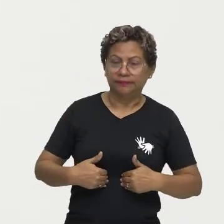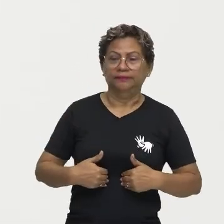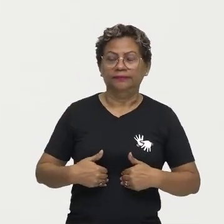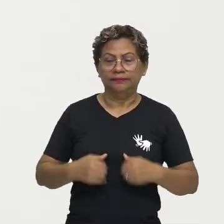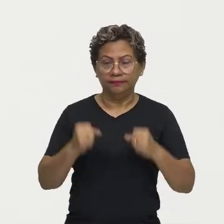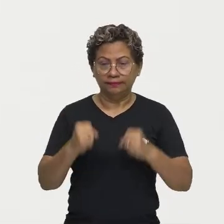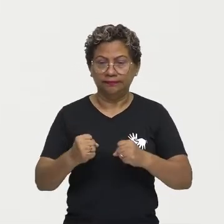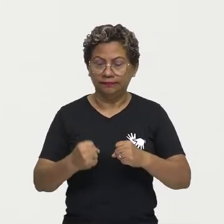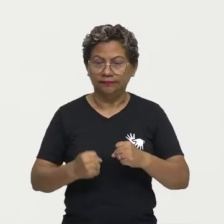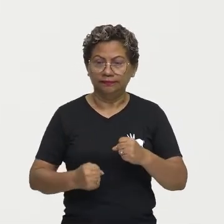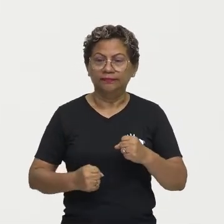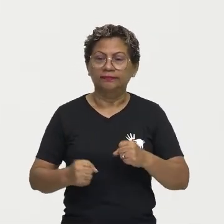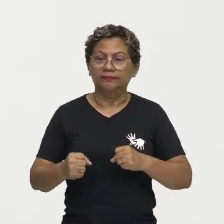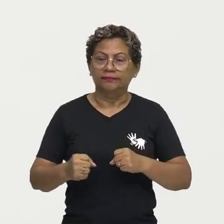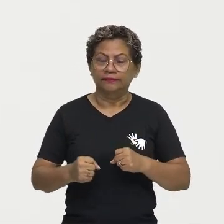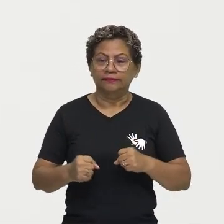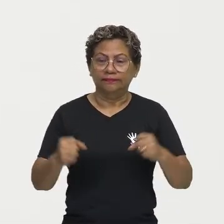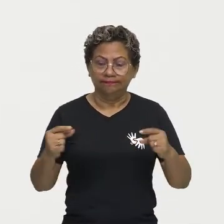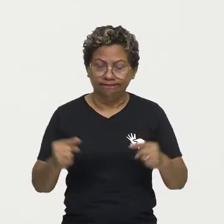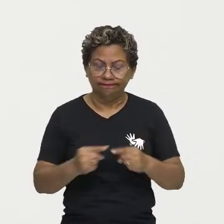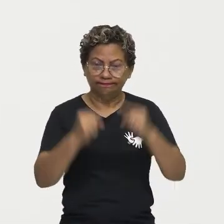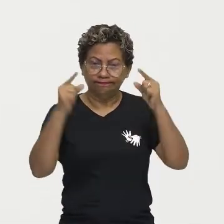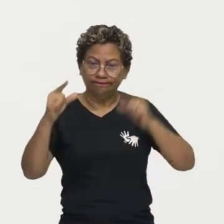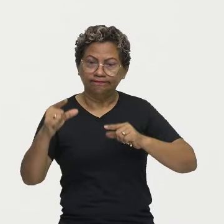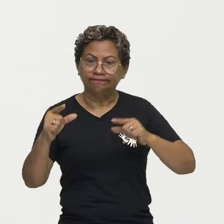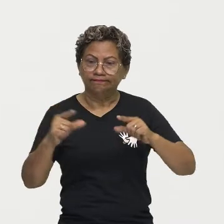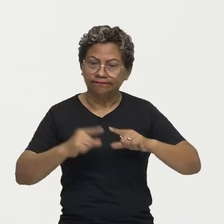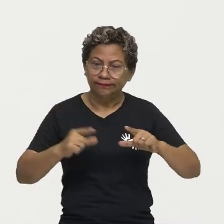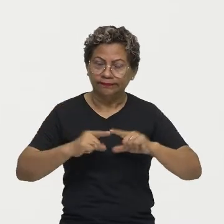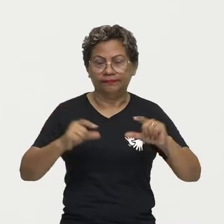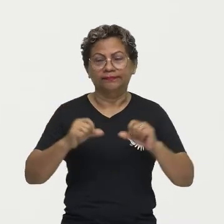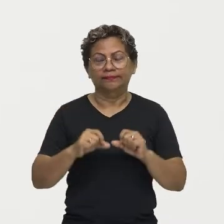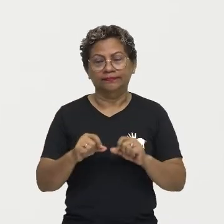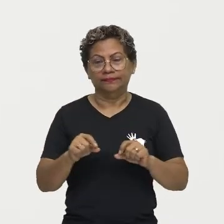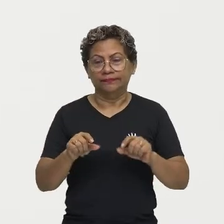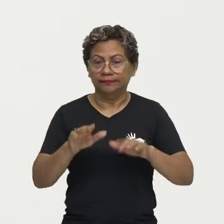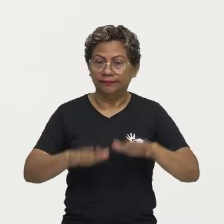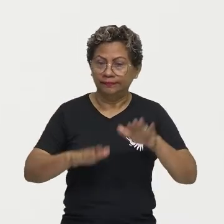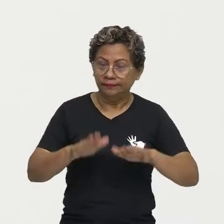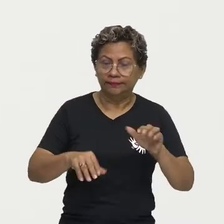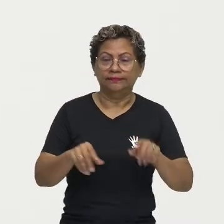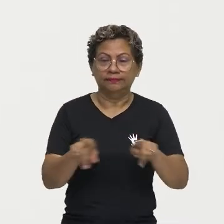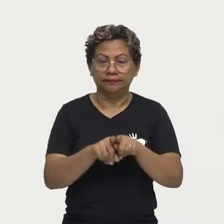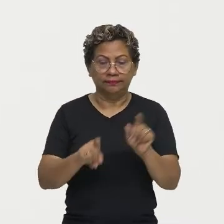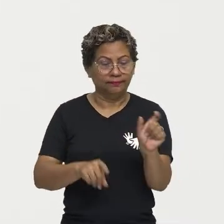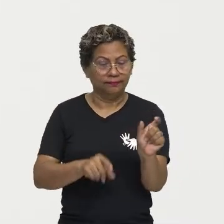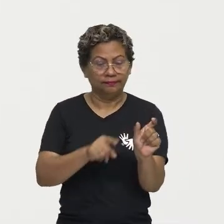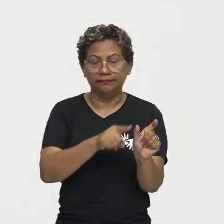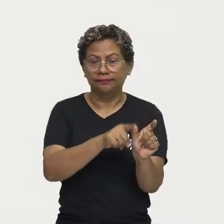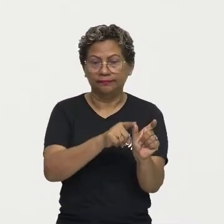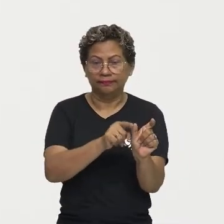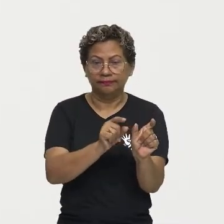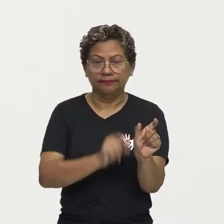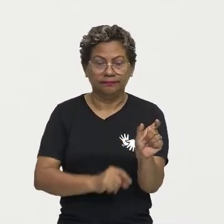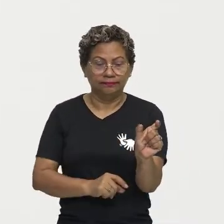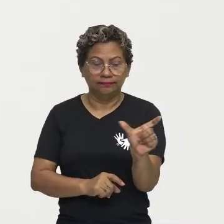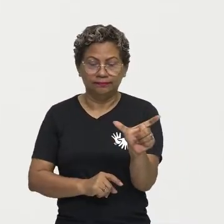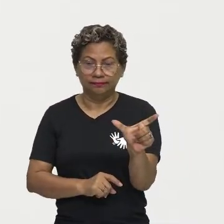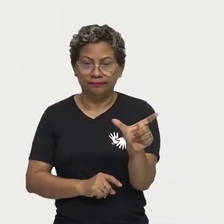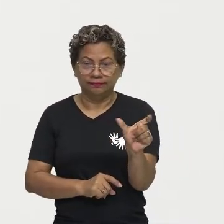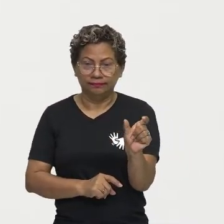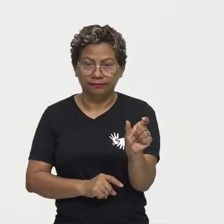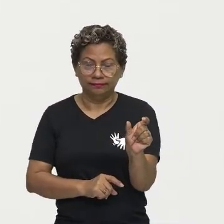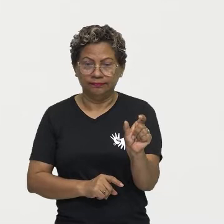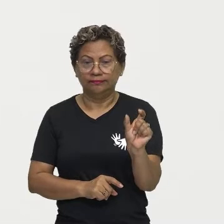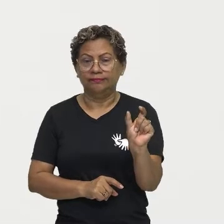trabalho quando está ligado a uma extremidade comprimida ou esticada de uma mola. E é medida, olha aqui a equação matemática para a